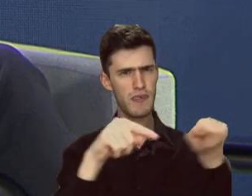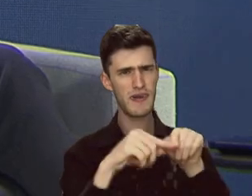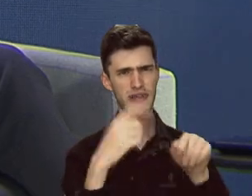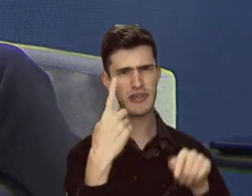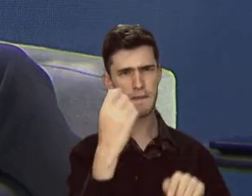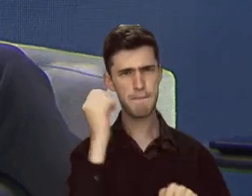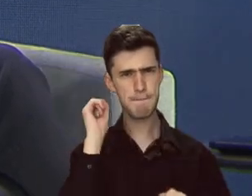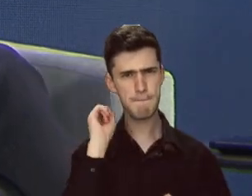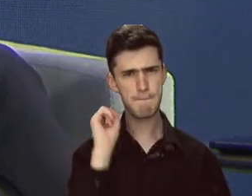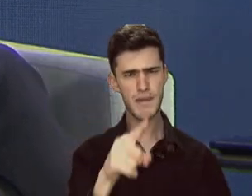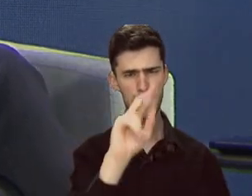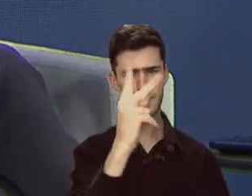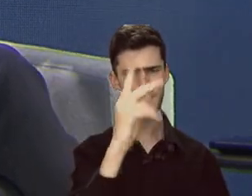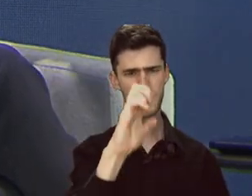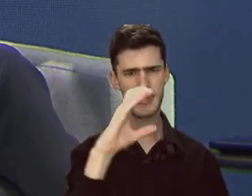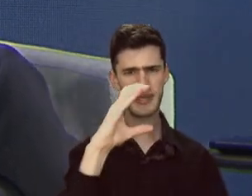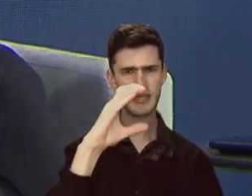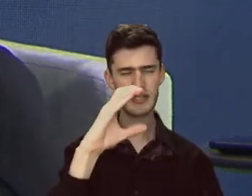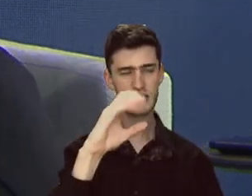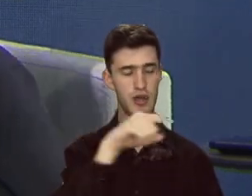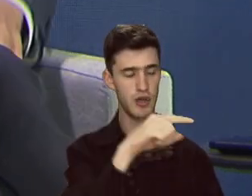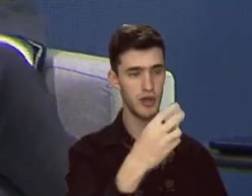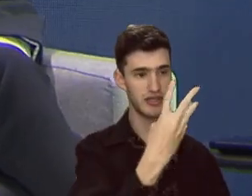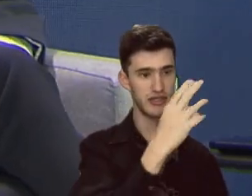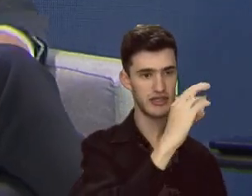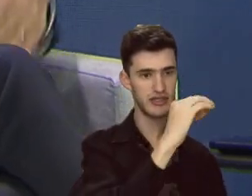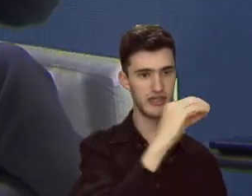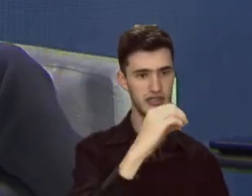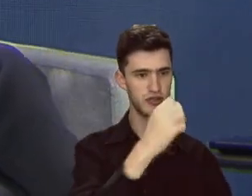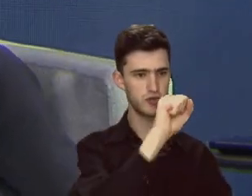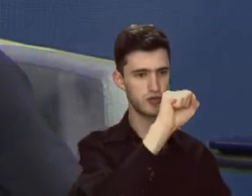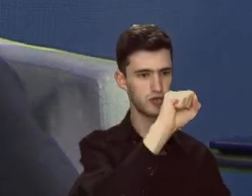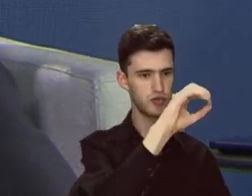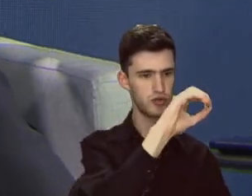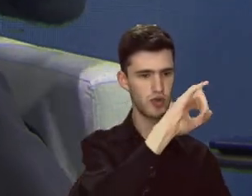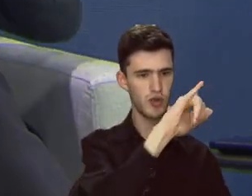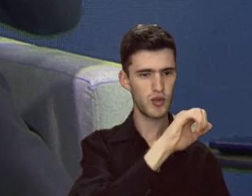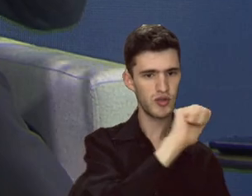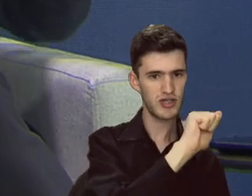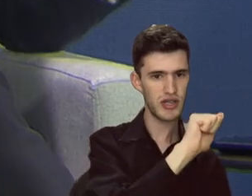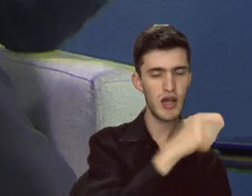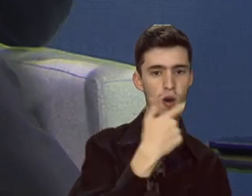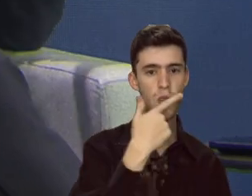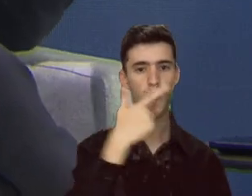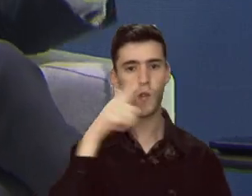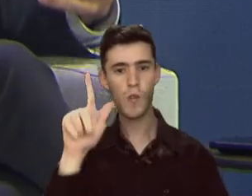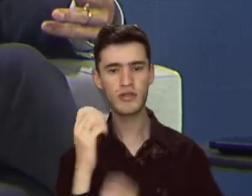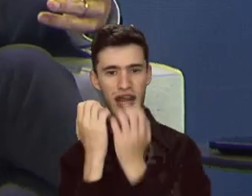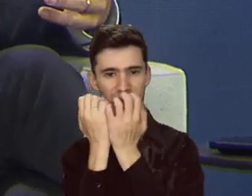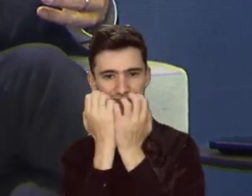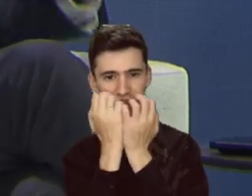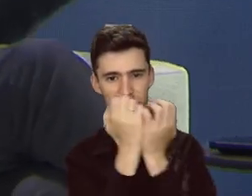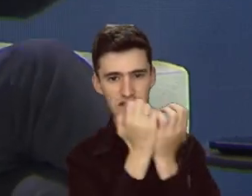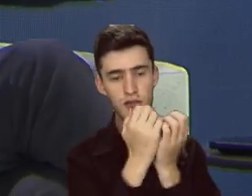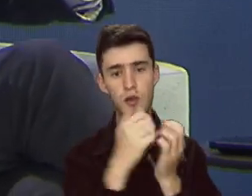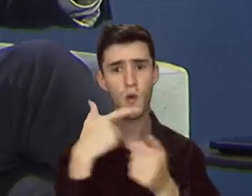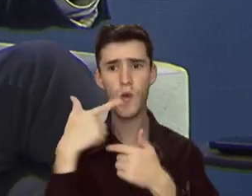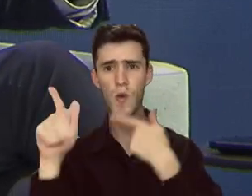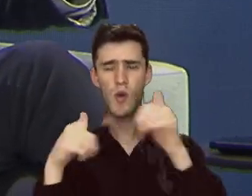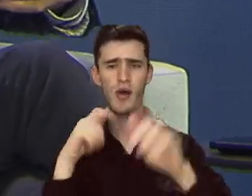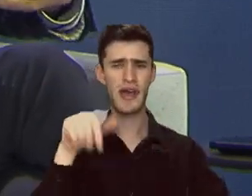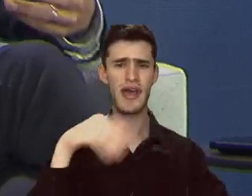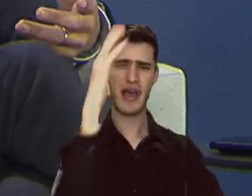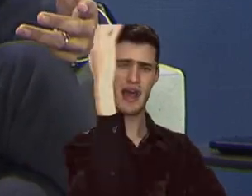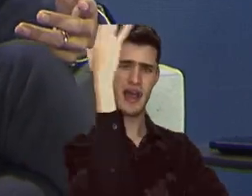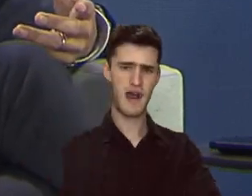presentes de soja tanto de milho e o resto eu vou plantar em árvore porque eu vou receber anualmente um crédito cada vez maior de carbono por aquilo que